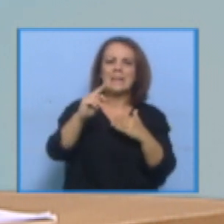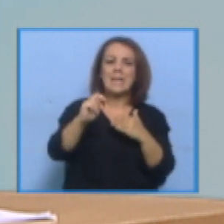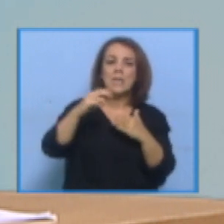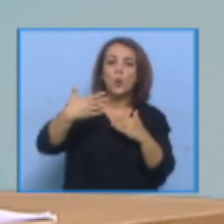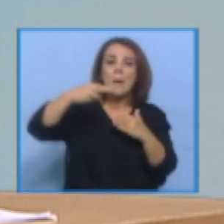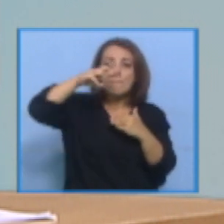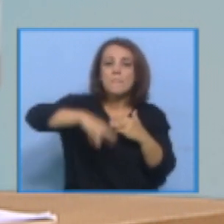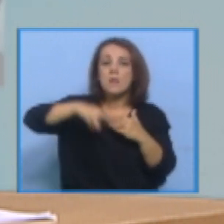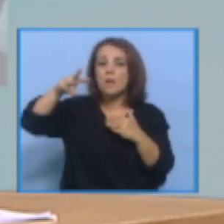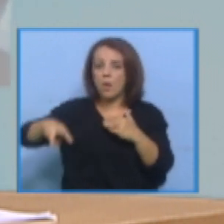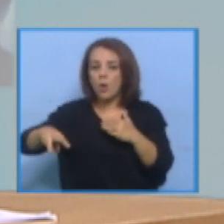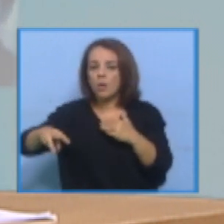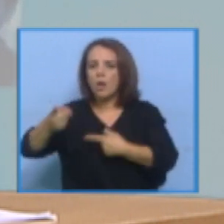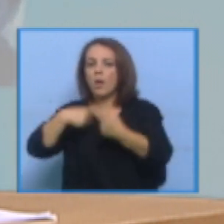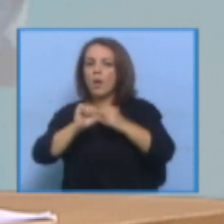que em Portugal